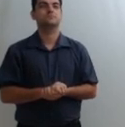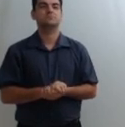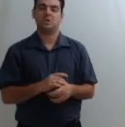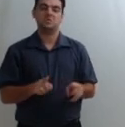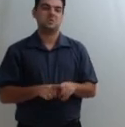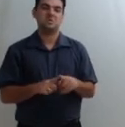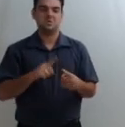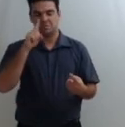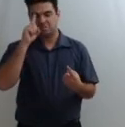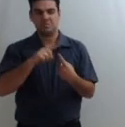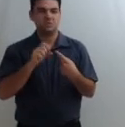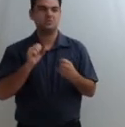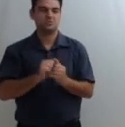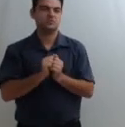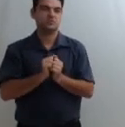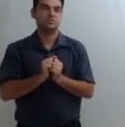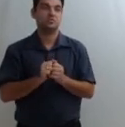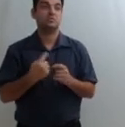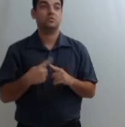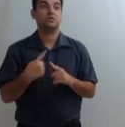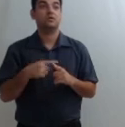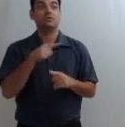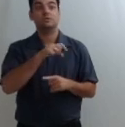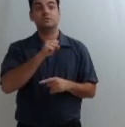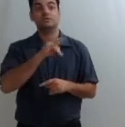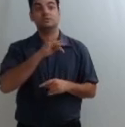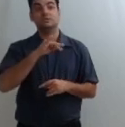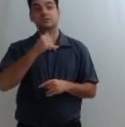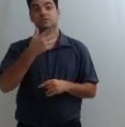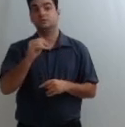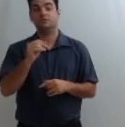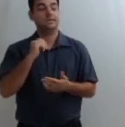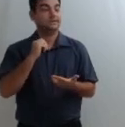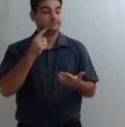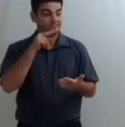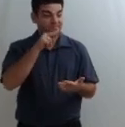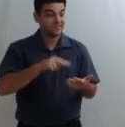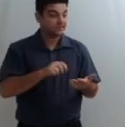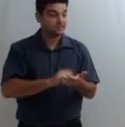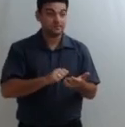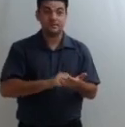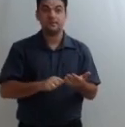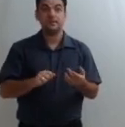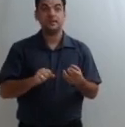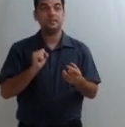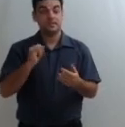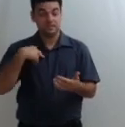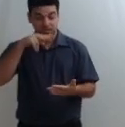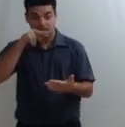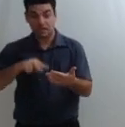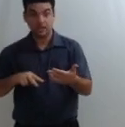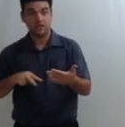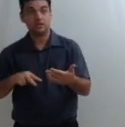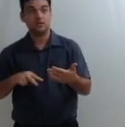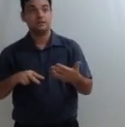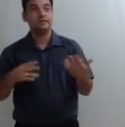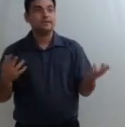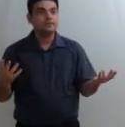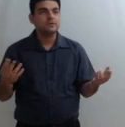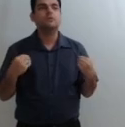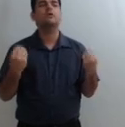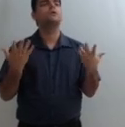porque o ministro Sebastião transcreve a decisão, e se nós lermos essa decisão, não dá nem para saber qual é o